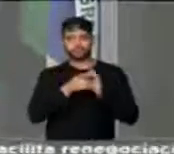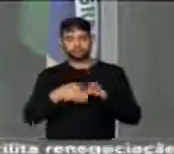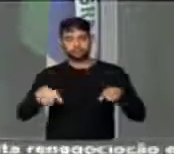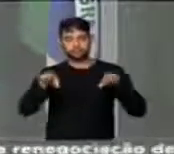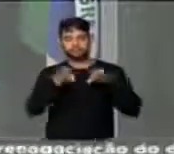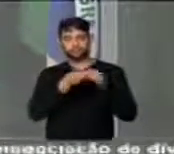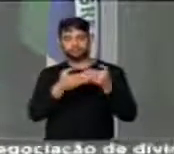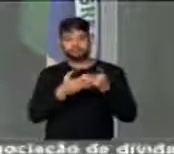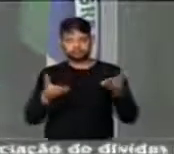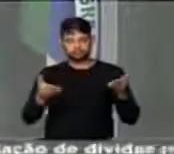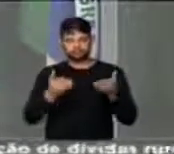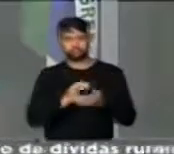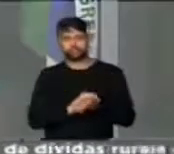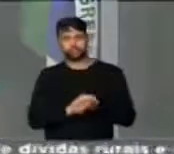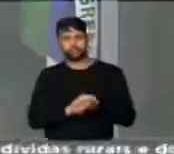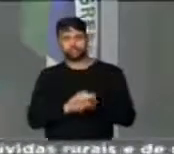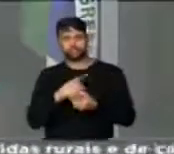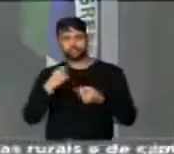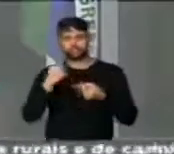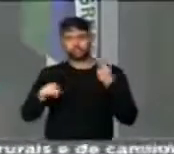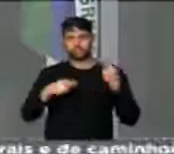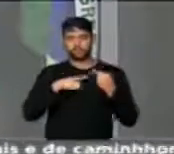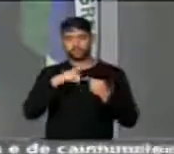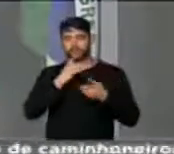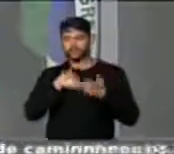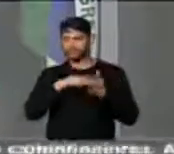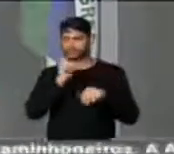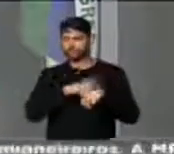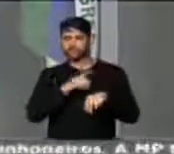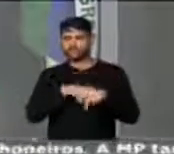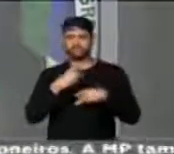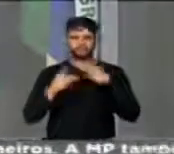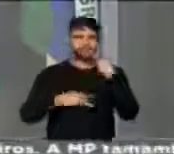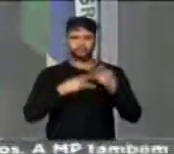democrático, se contradizem a toda hora.